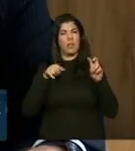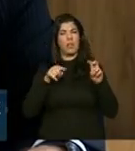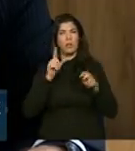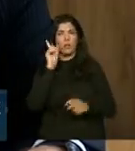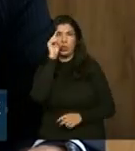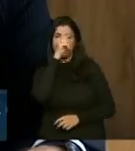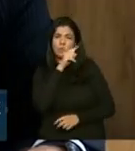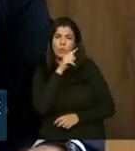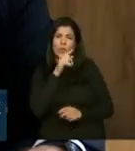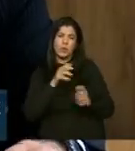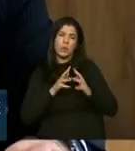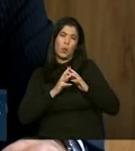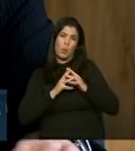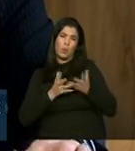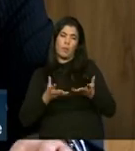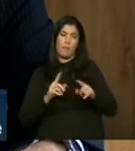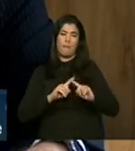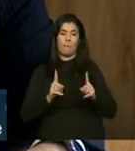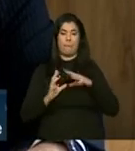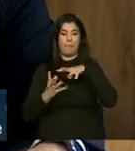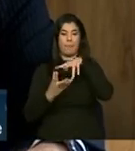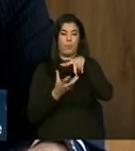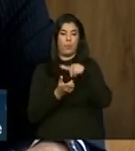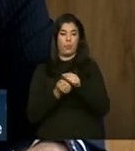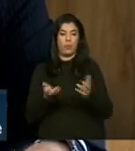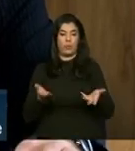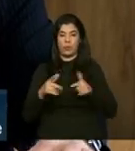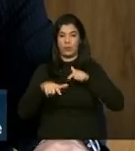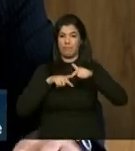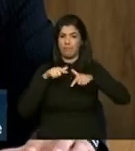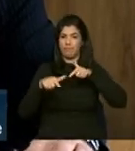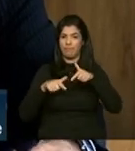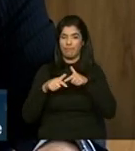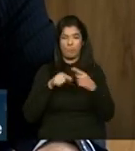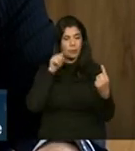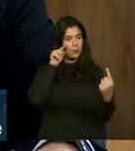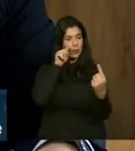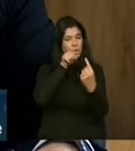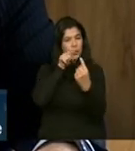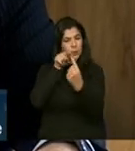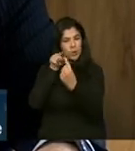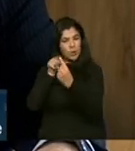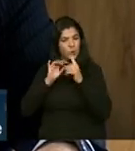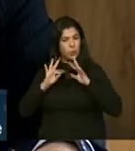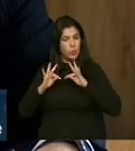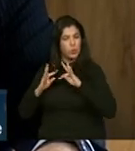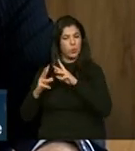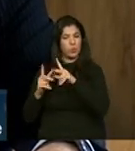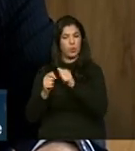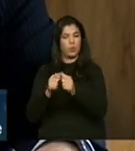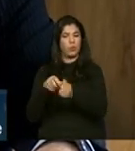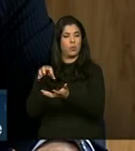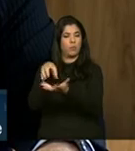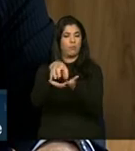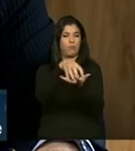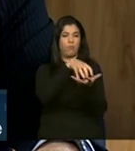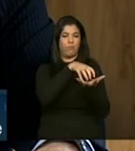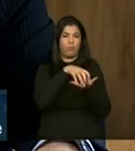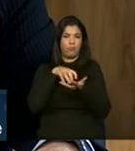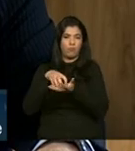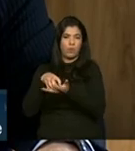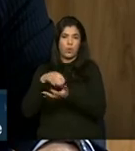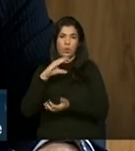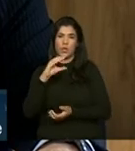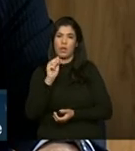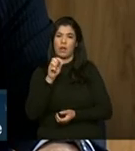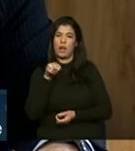difícil. Mas o mundo hoje trabalha em todos os campos procurando a